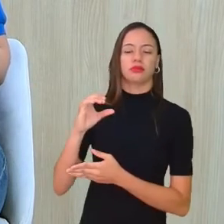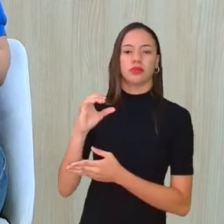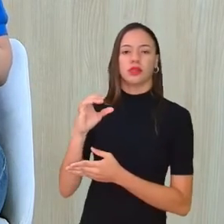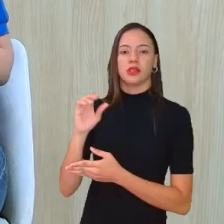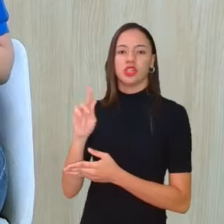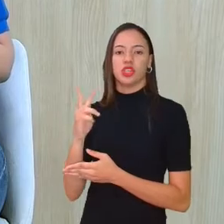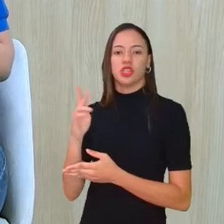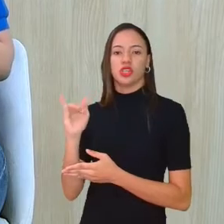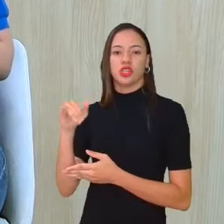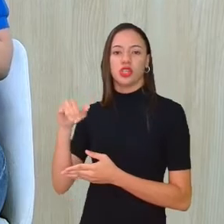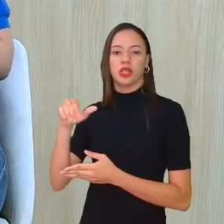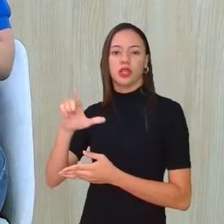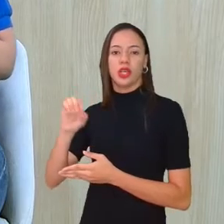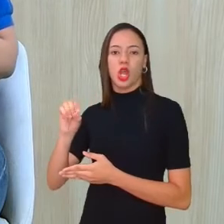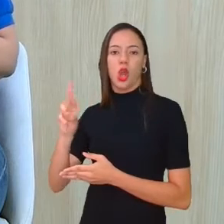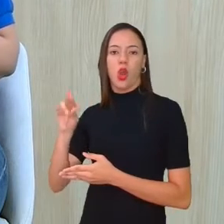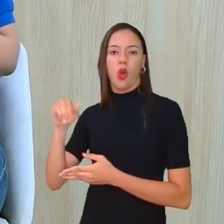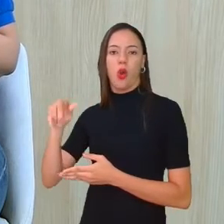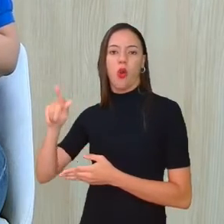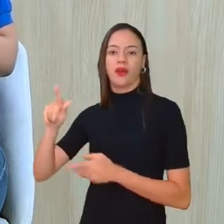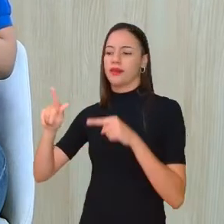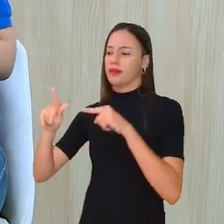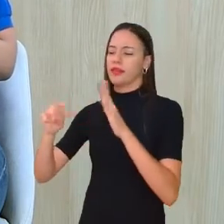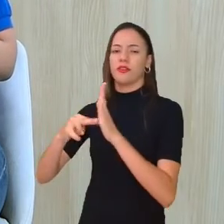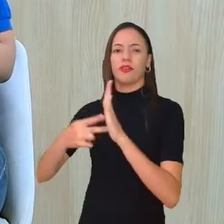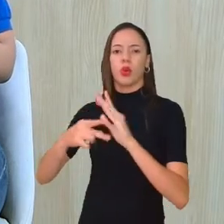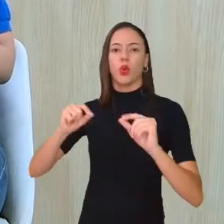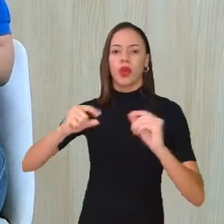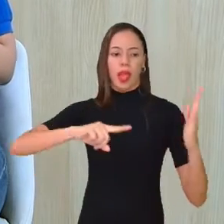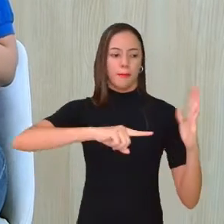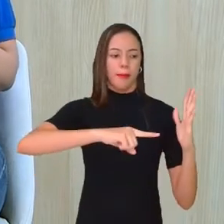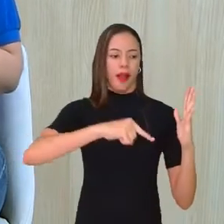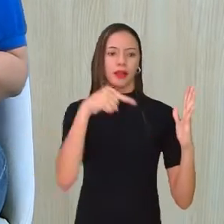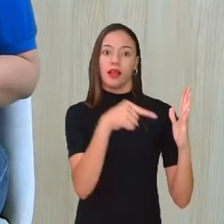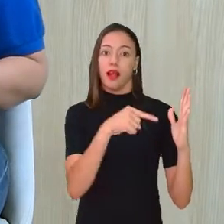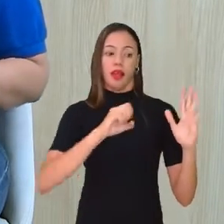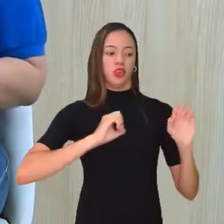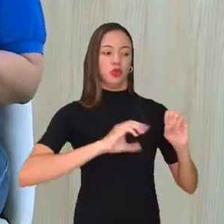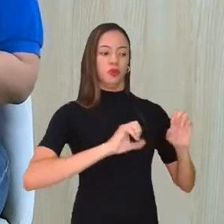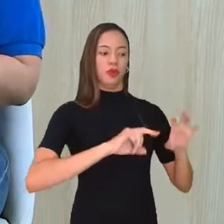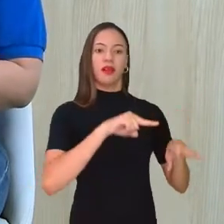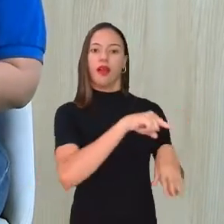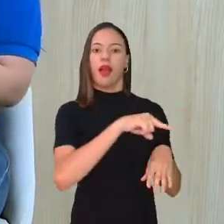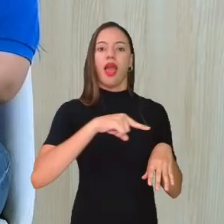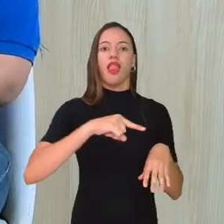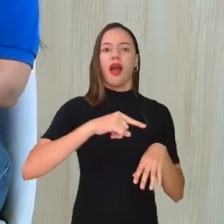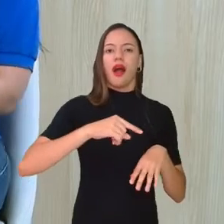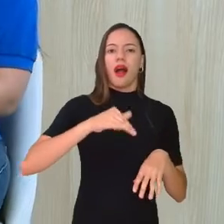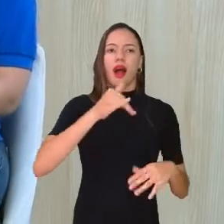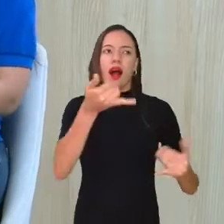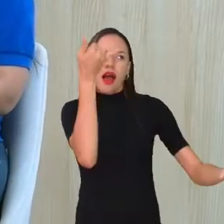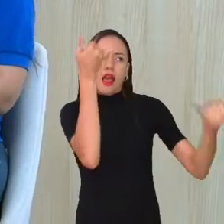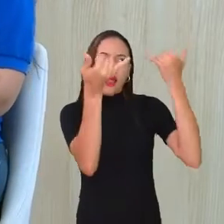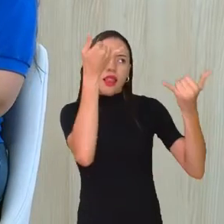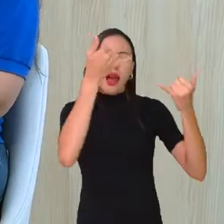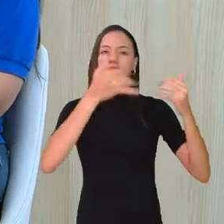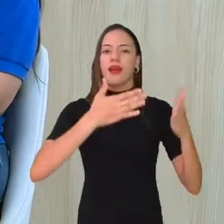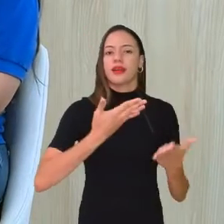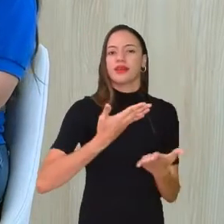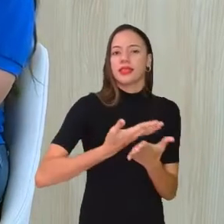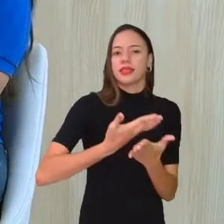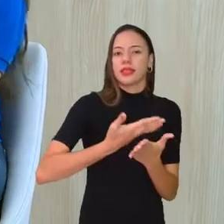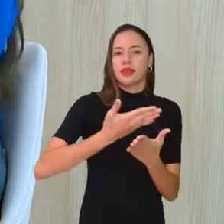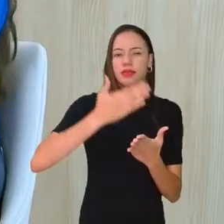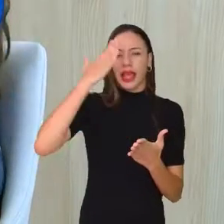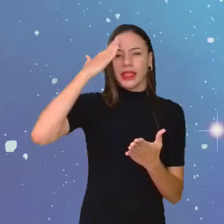você vai ensinar a máquina a aprender e interpretar aqueles dados, né? E alguém precisa fazer isso, né? Exatamente. Dá uma olhadinha na tela